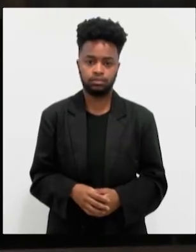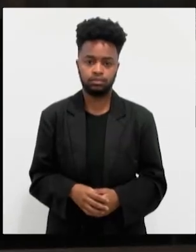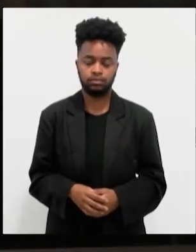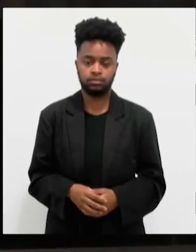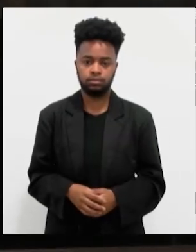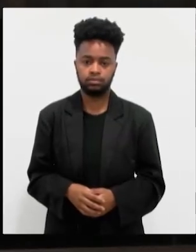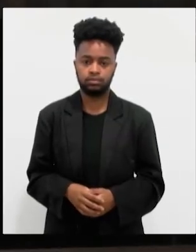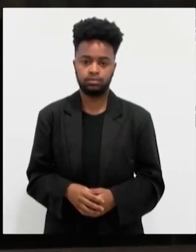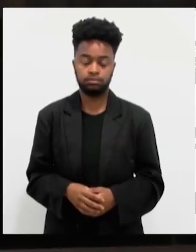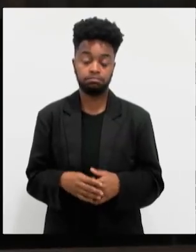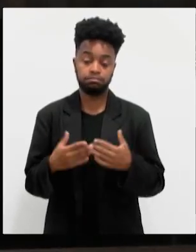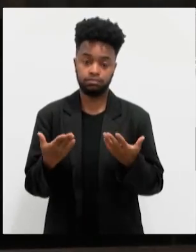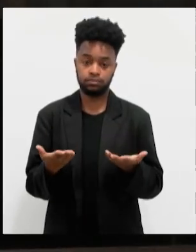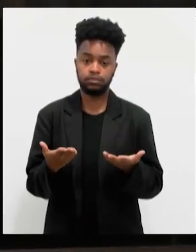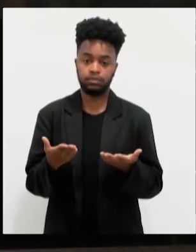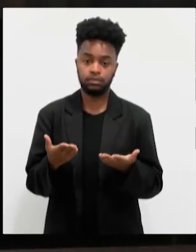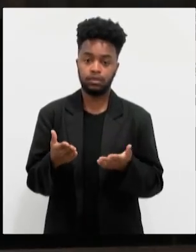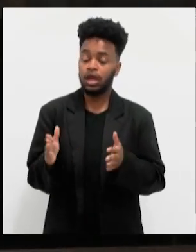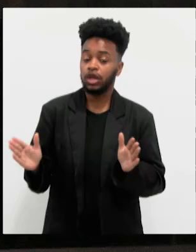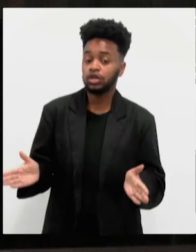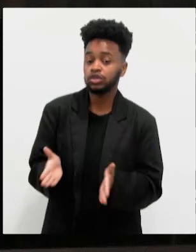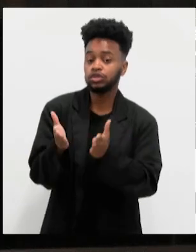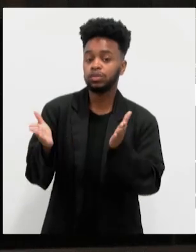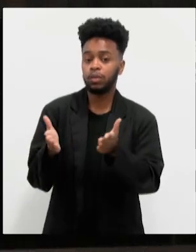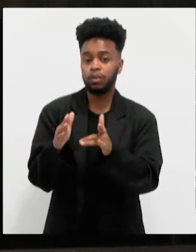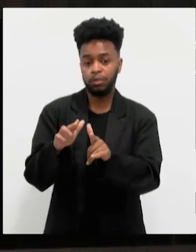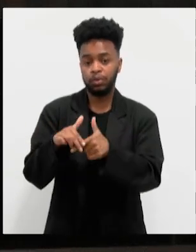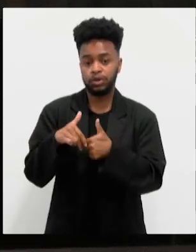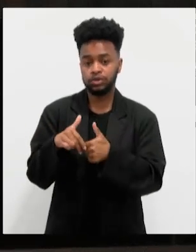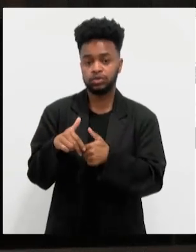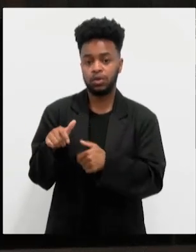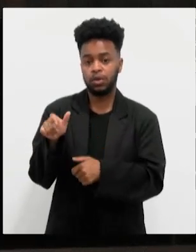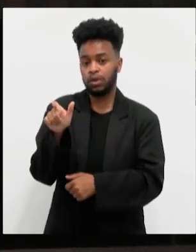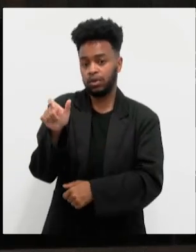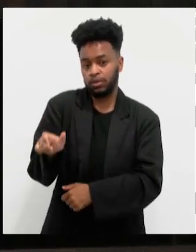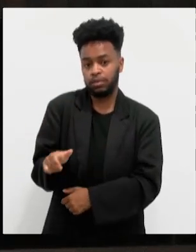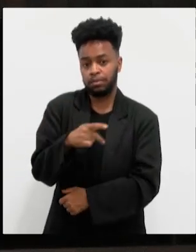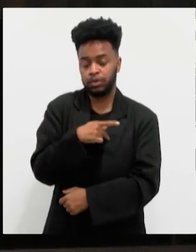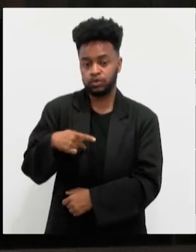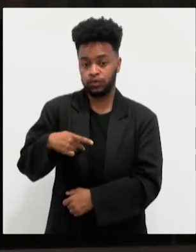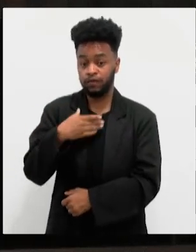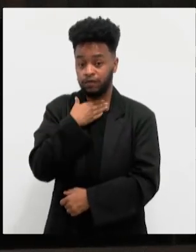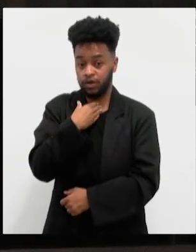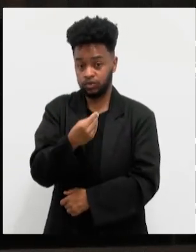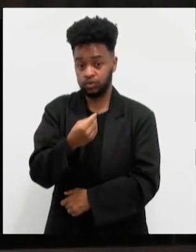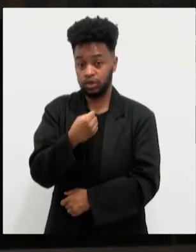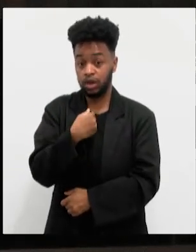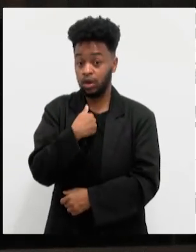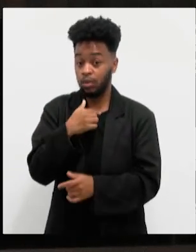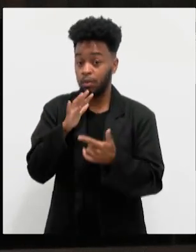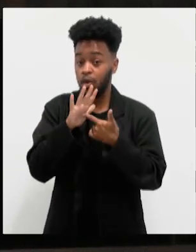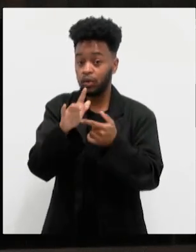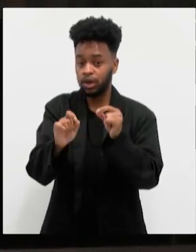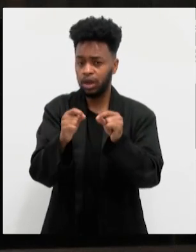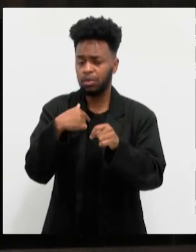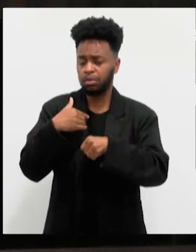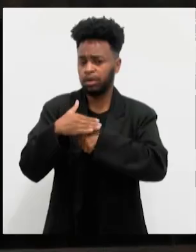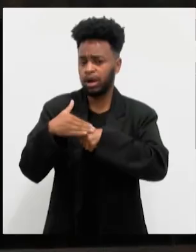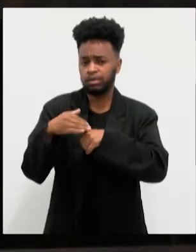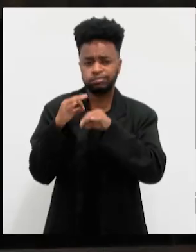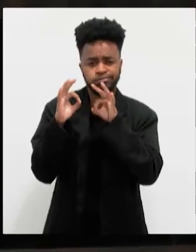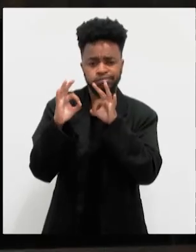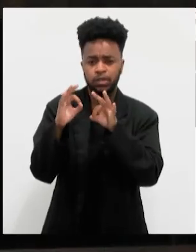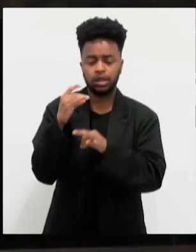E isso é estimulado por falsos pastores, e aqui eu faço uma ressalva grande, porque eu tenho um carinho muito grande pelo